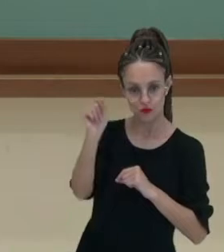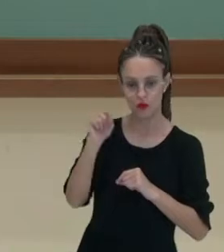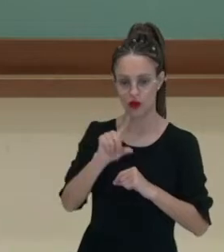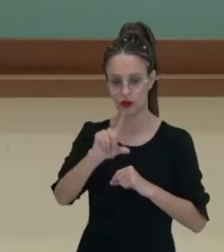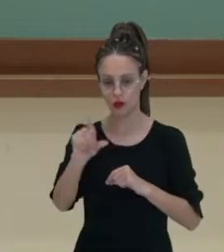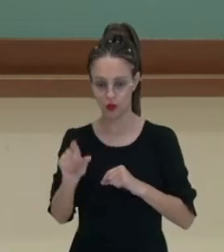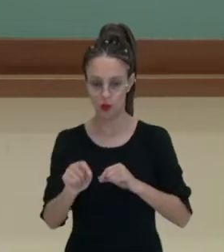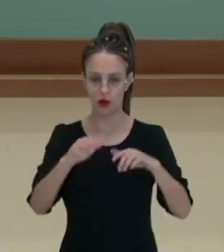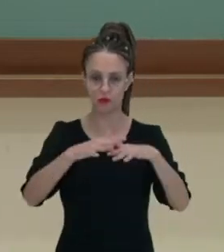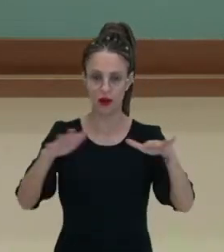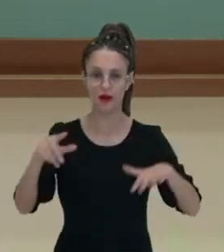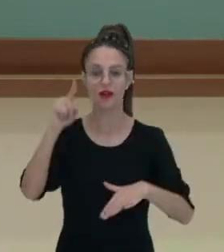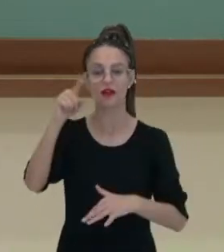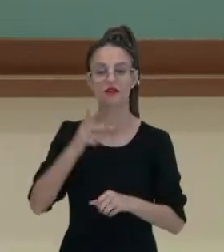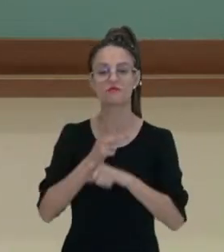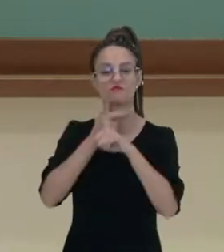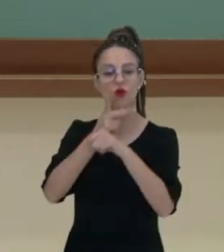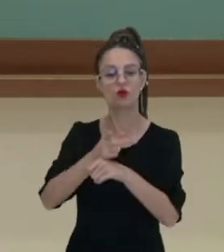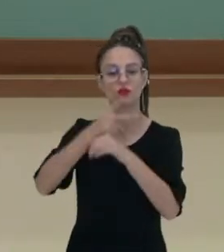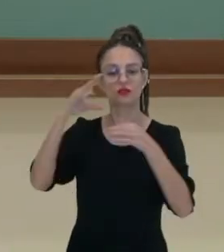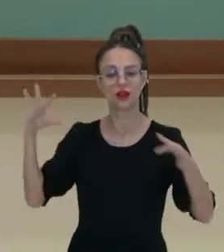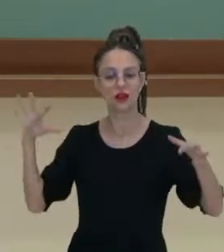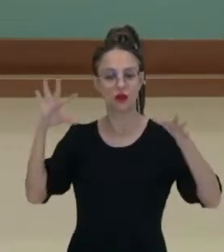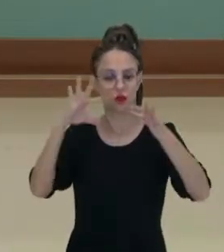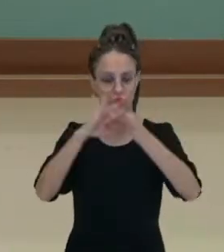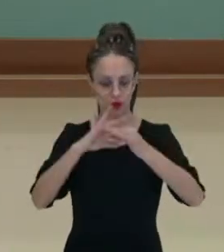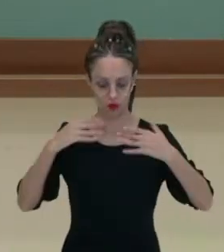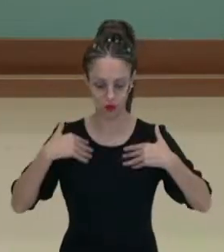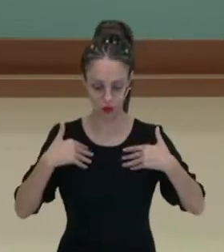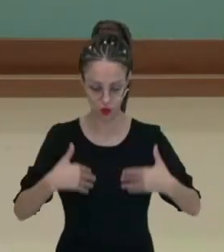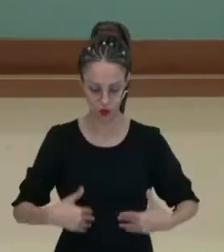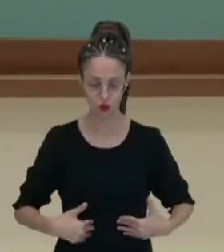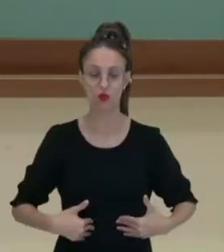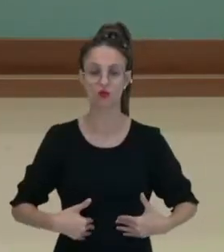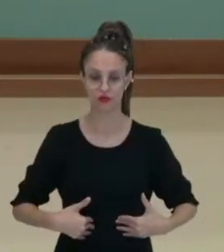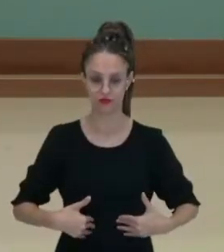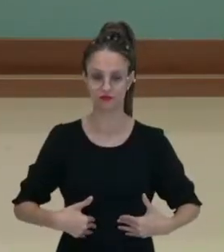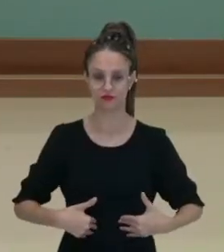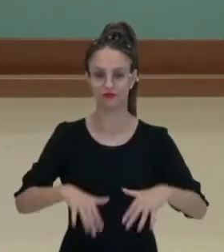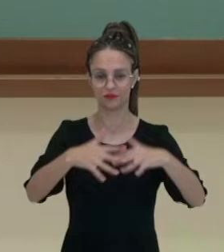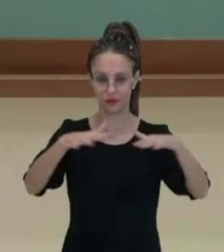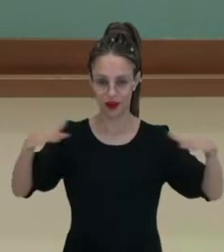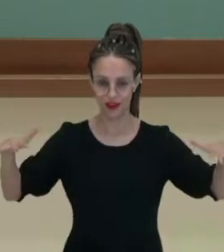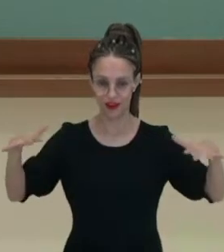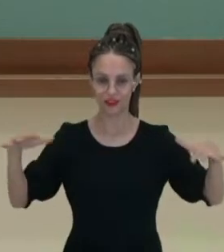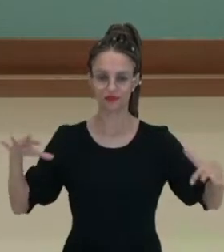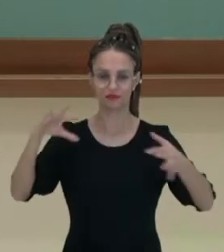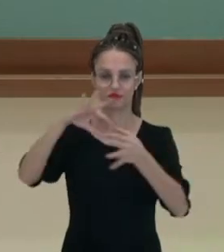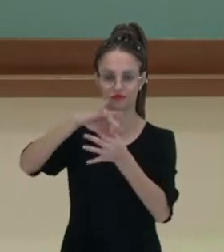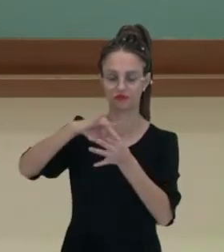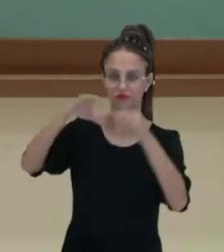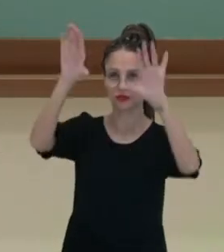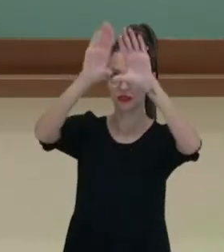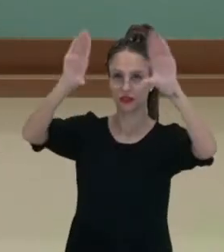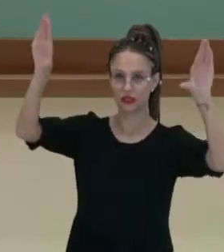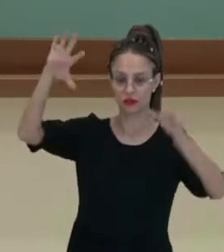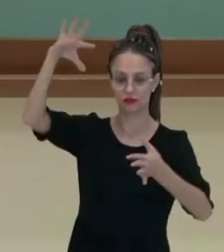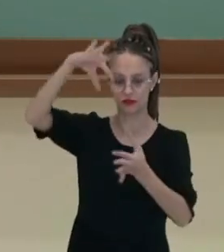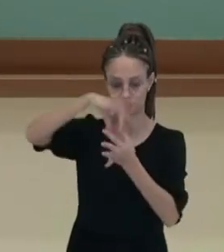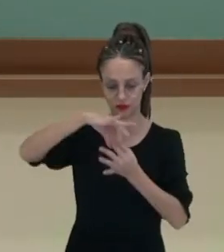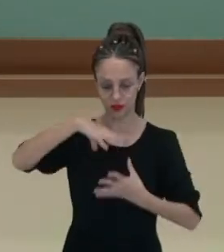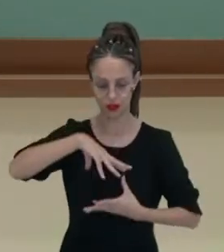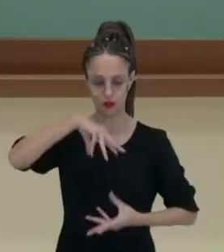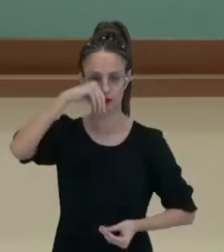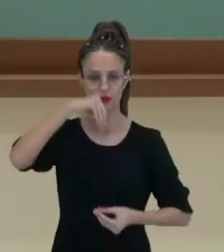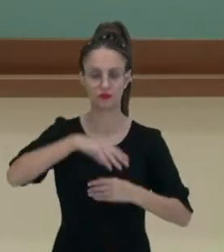a busca de unidade cósmica, de reunião do corpo, a lua do mar, com a alma, a lua do céu.